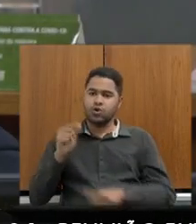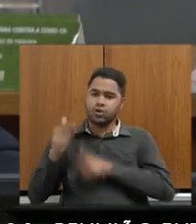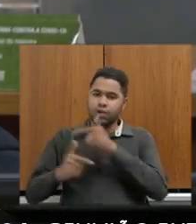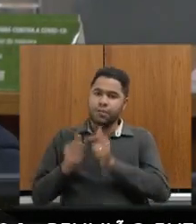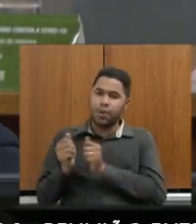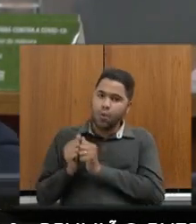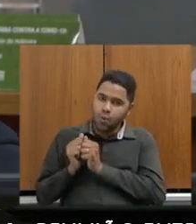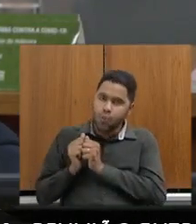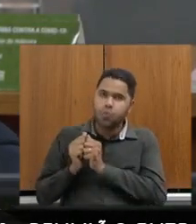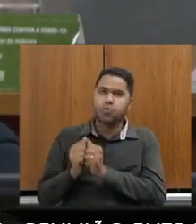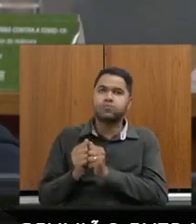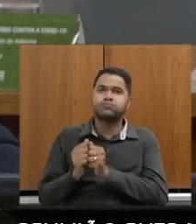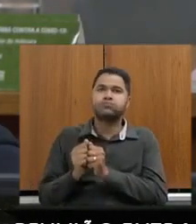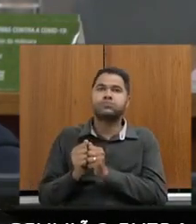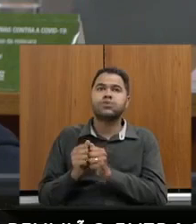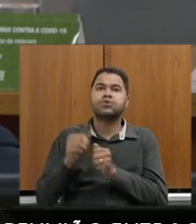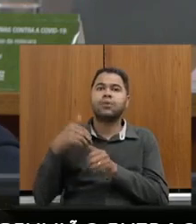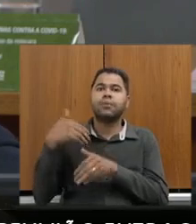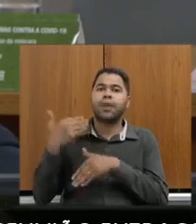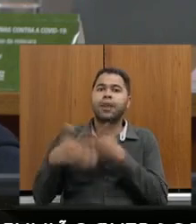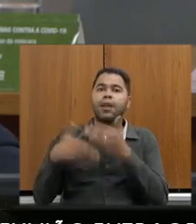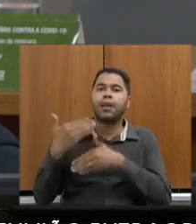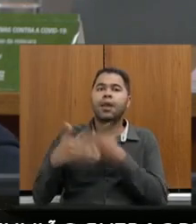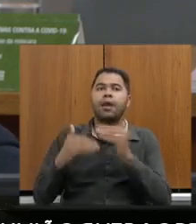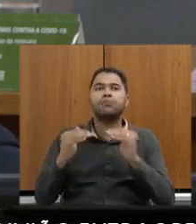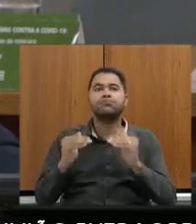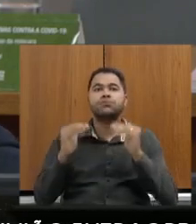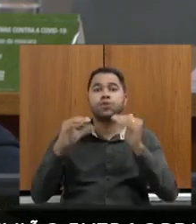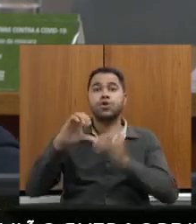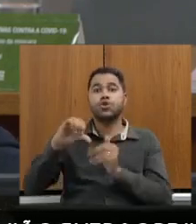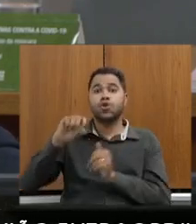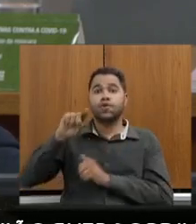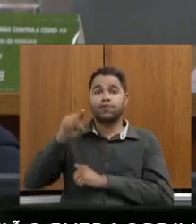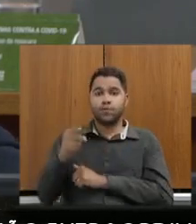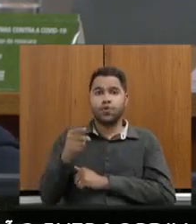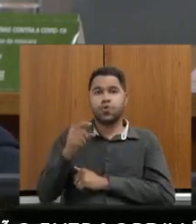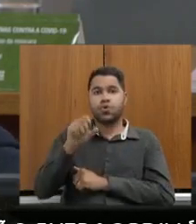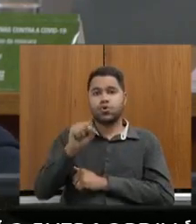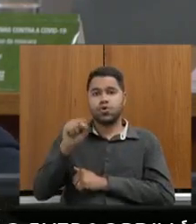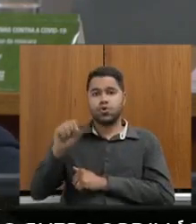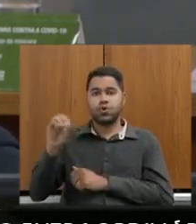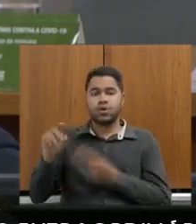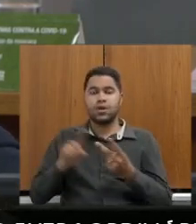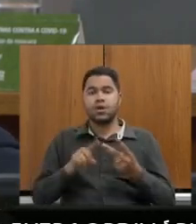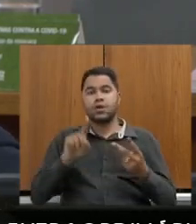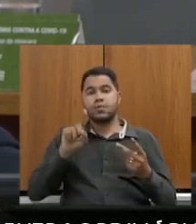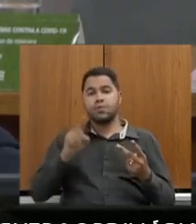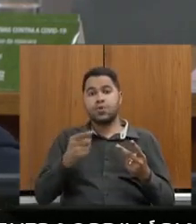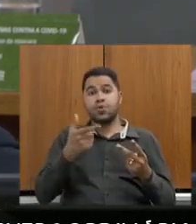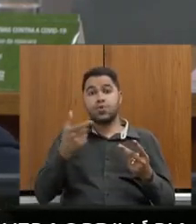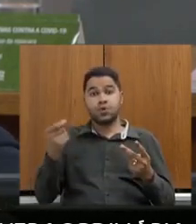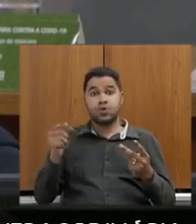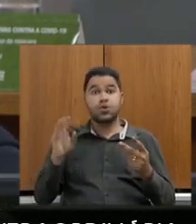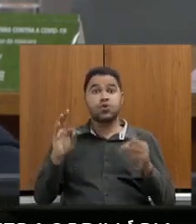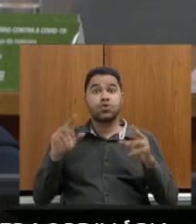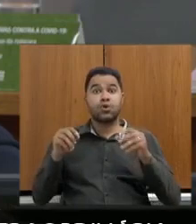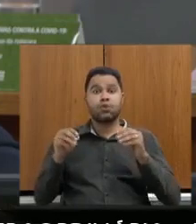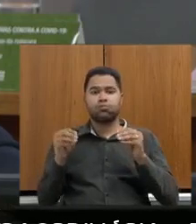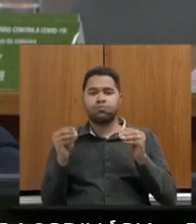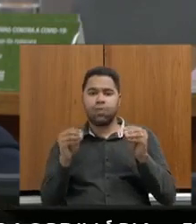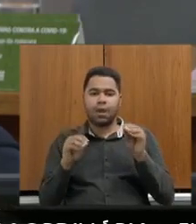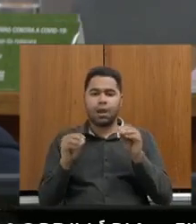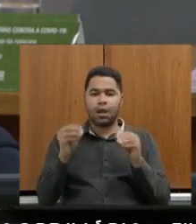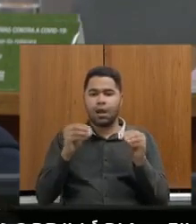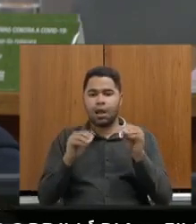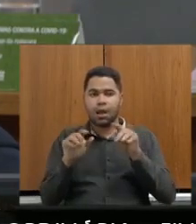uma força-tarefa e só de progressões nesse período foram 9808 1230 E lembrando que toda essa manuais então